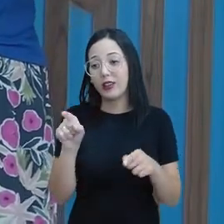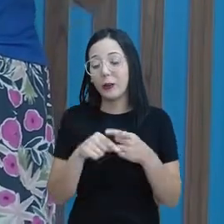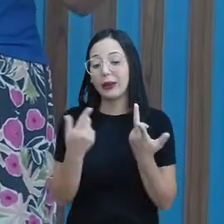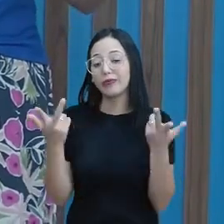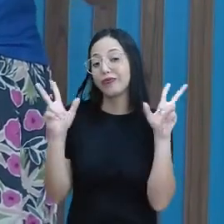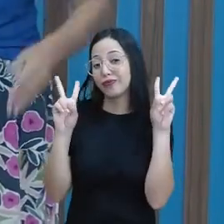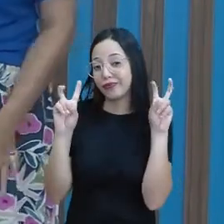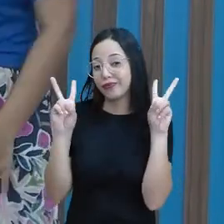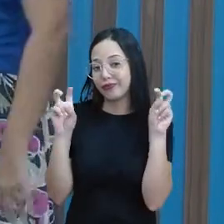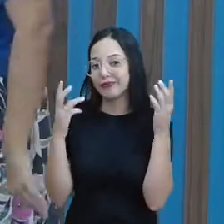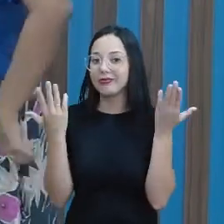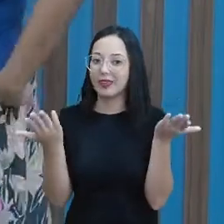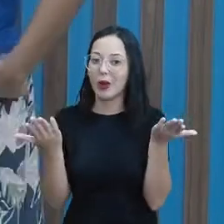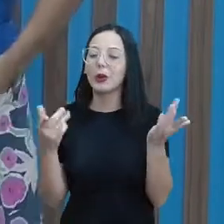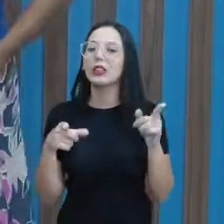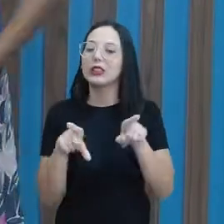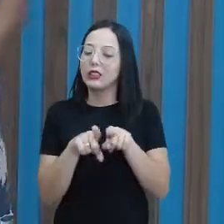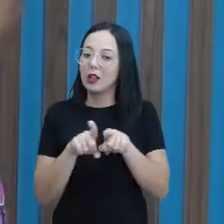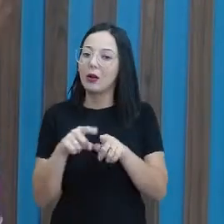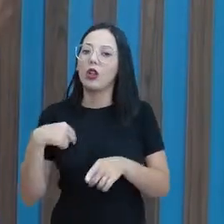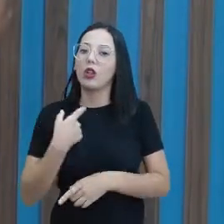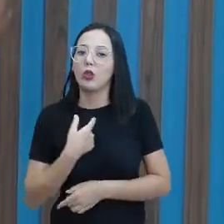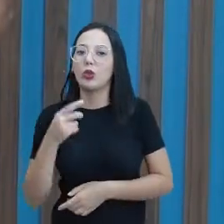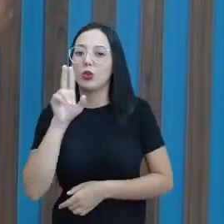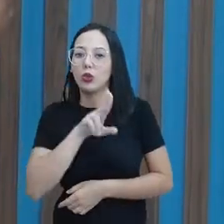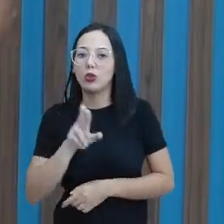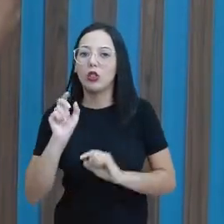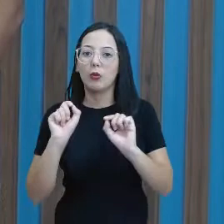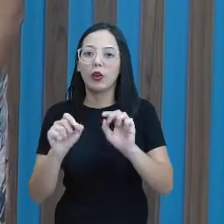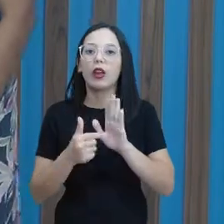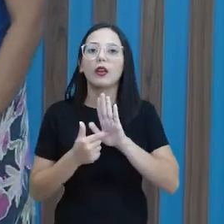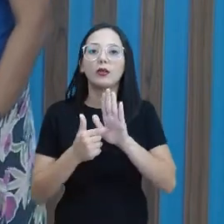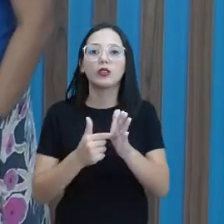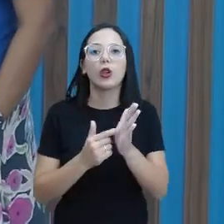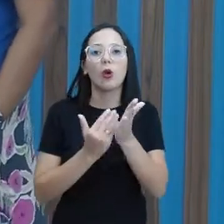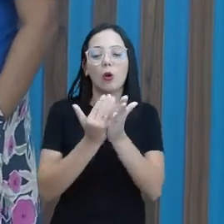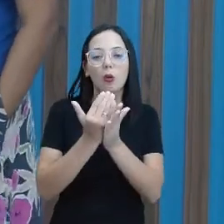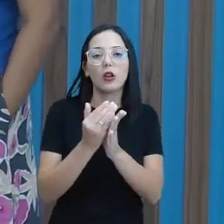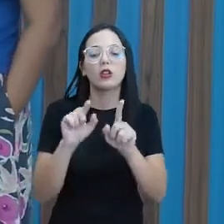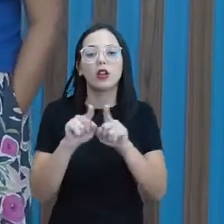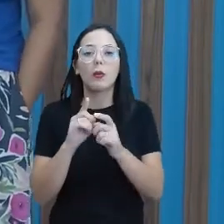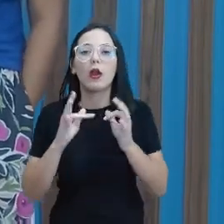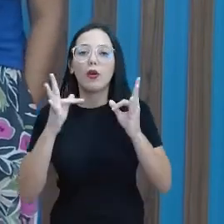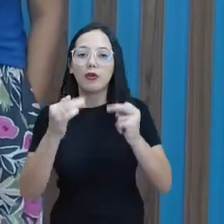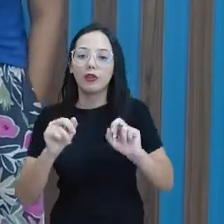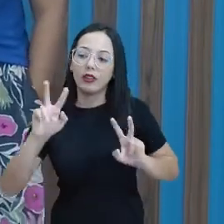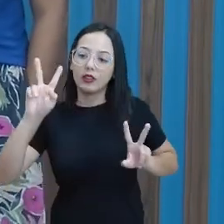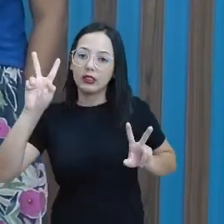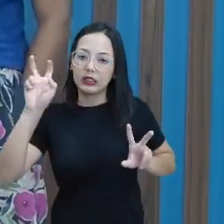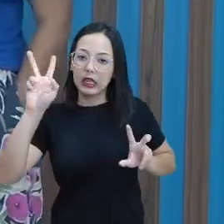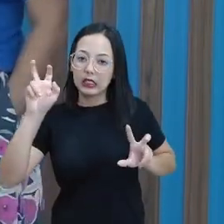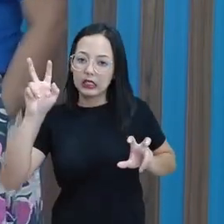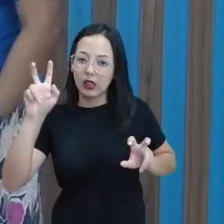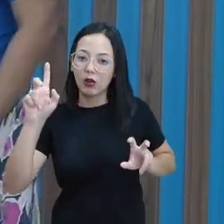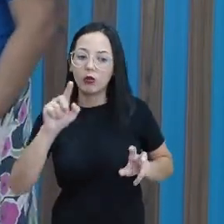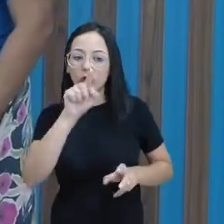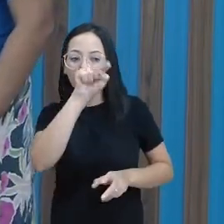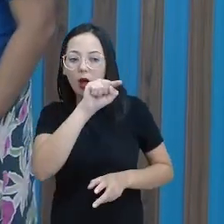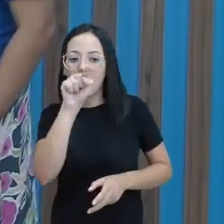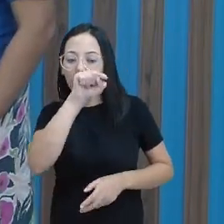um destaquezinho, né? Então, a gente usa para quê? Para indicar o início e o fim de uma